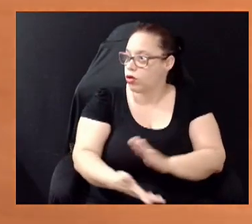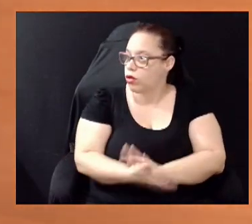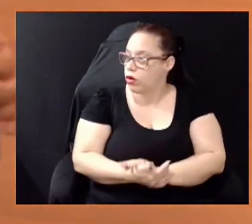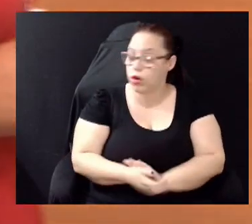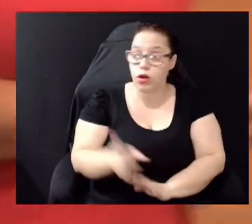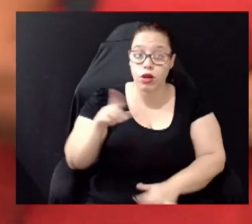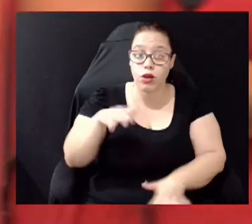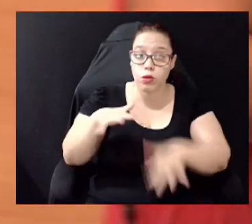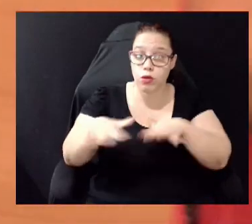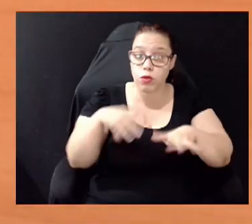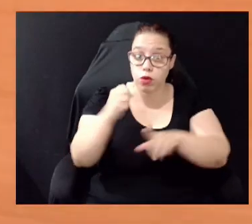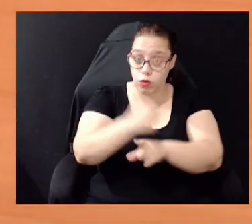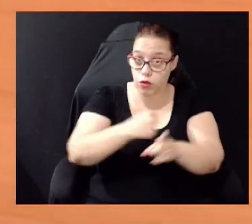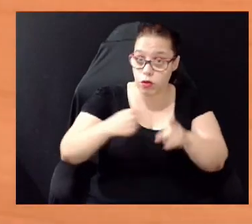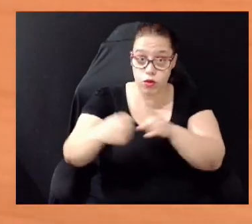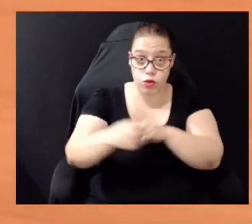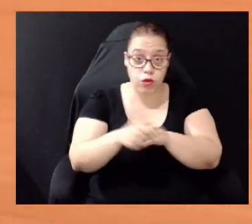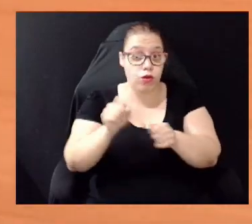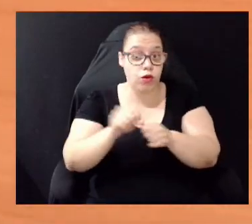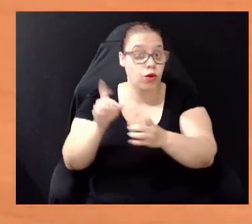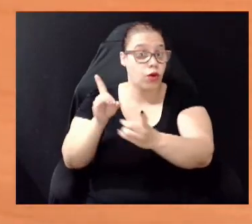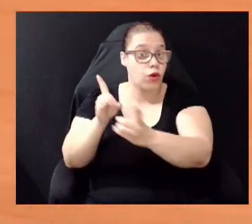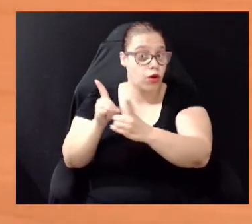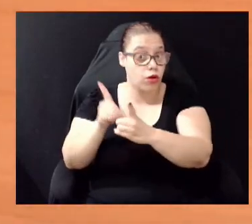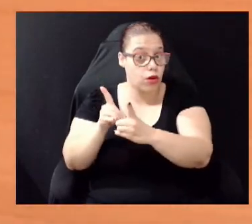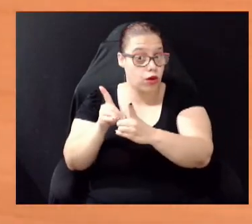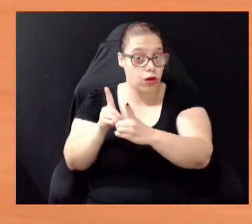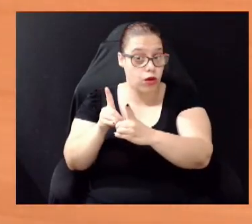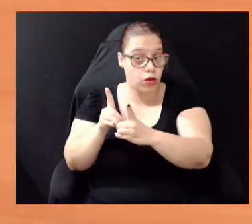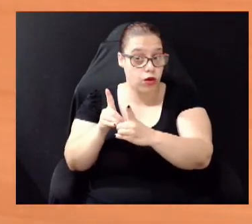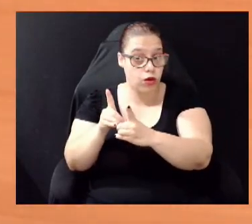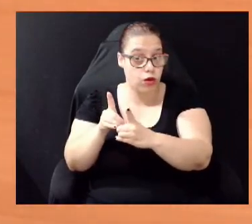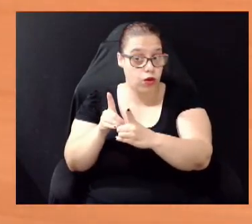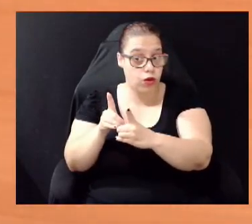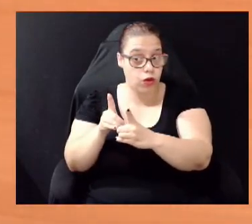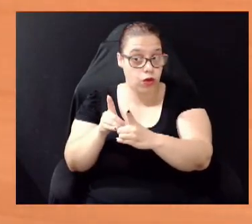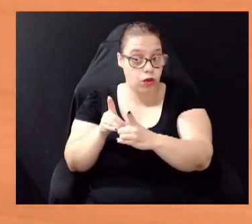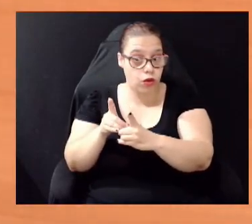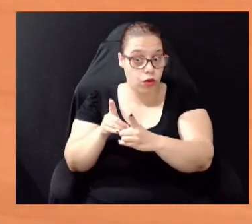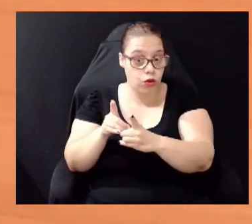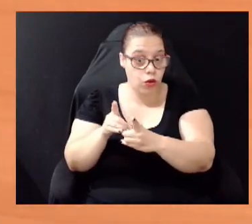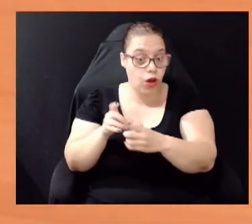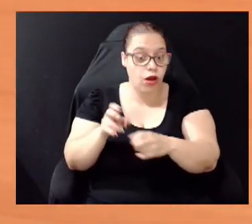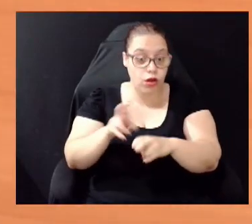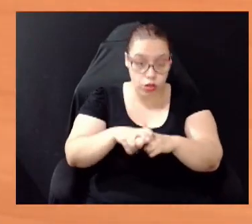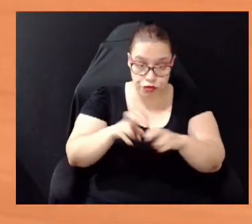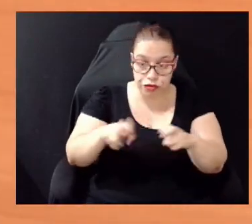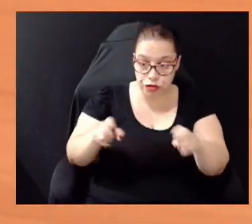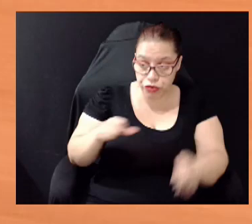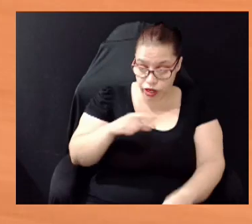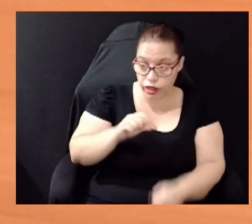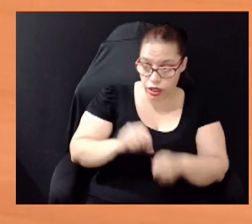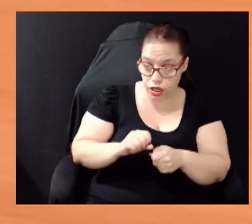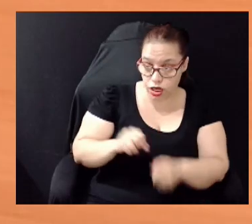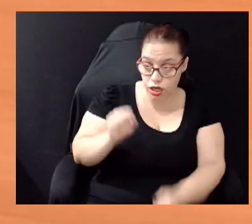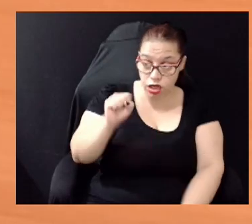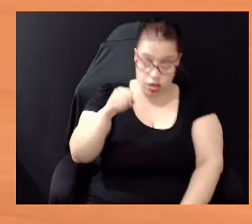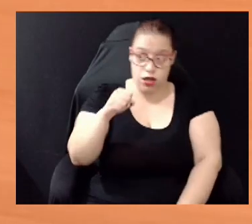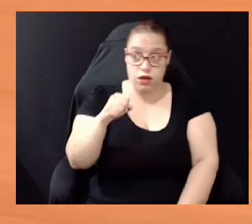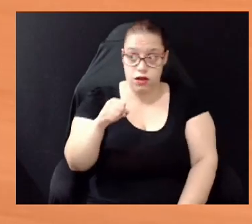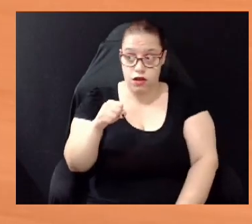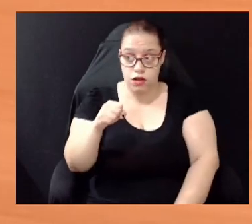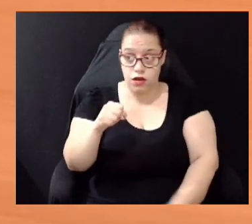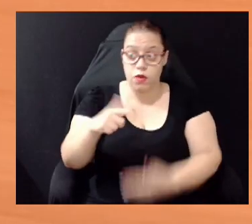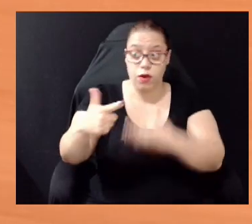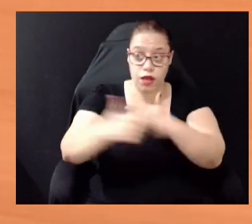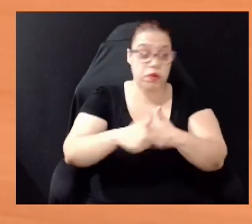sociais fazerem os atendimentos das mulheres. A gente faz isso, a gente, né, ocupa, tem mais de 25 ocupações em todo o país, mas a gente